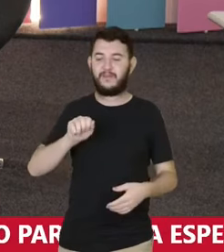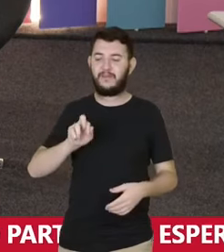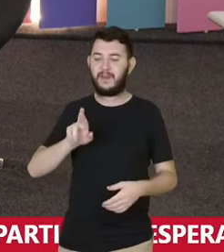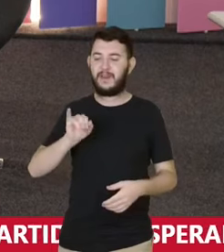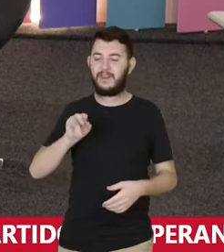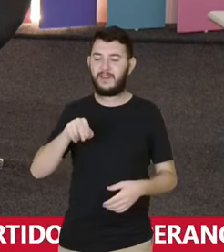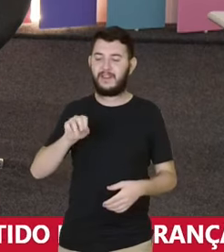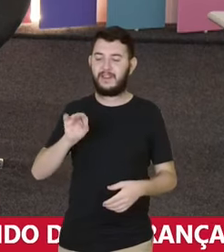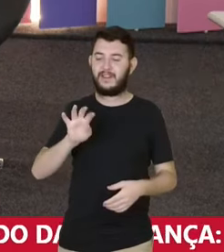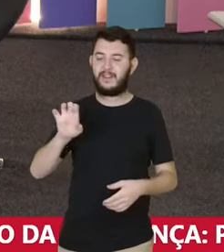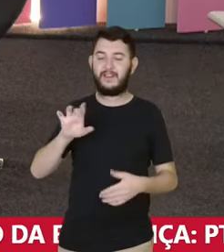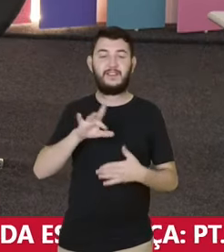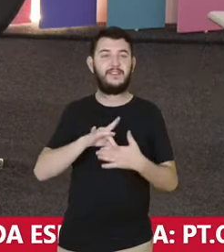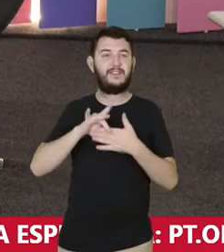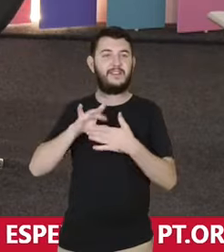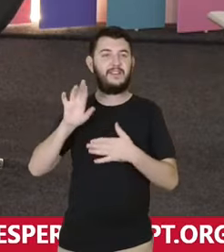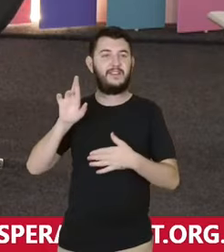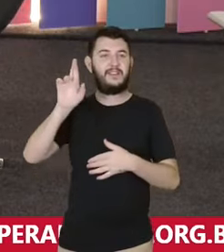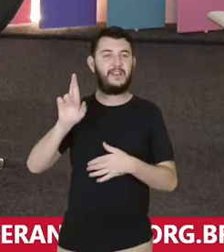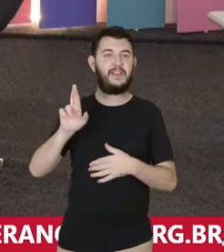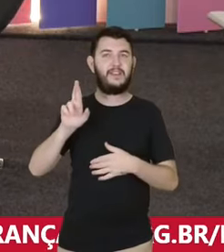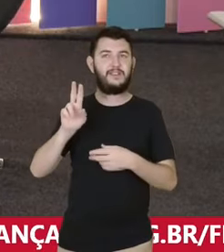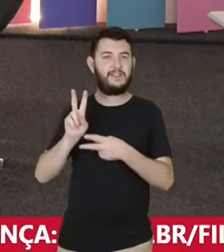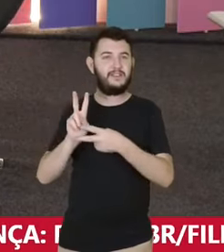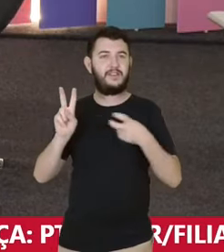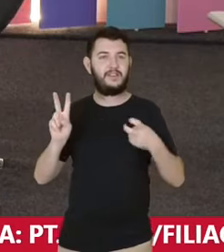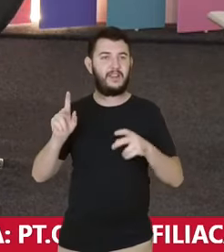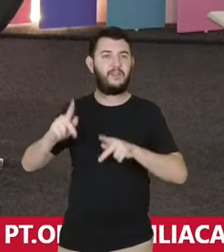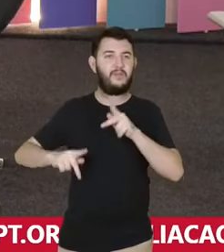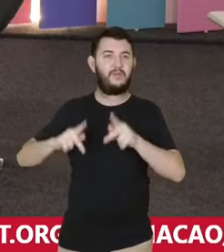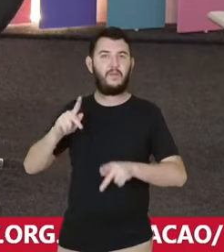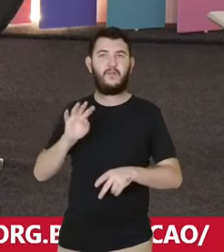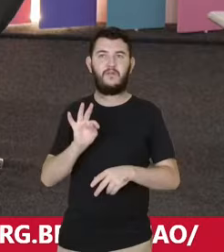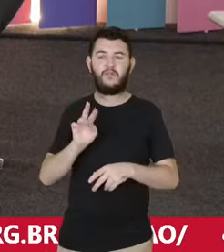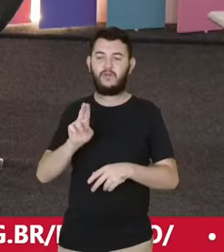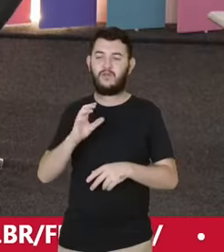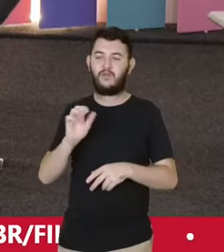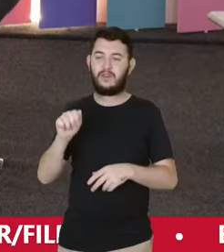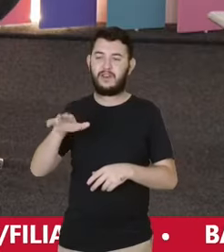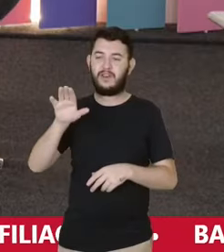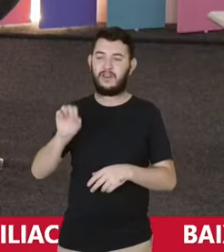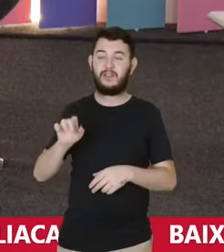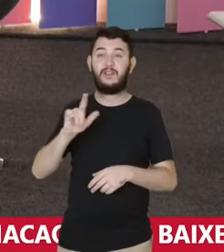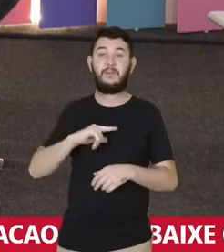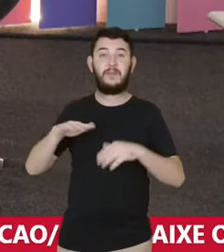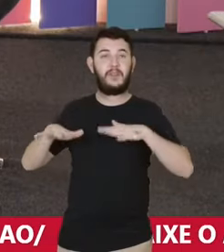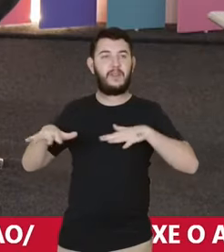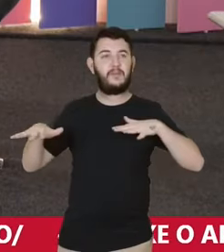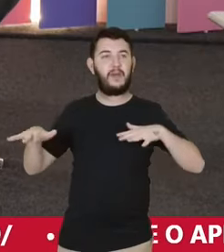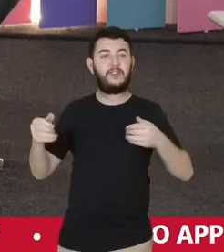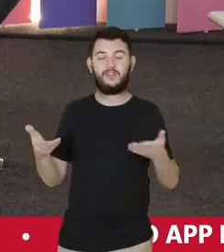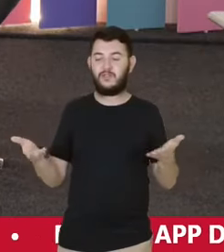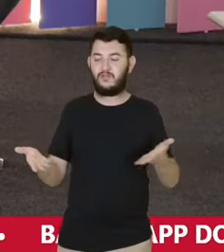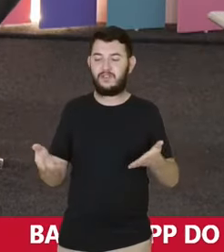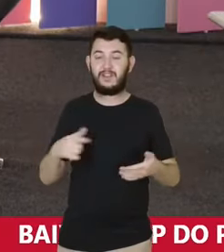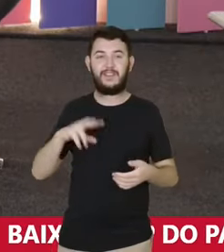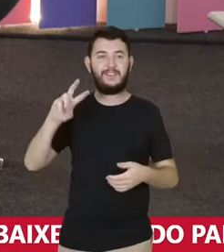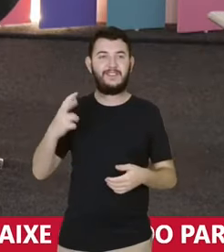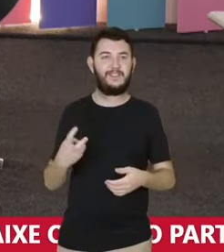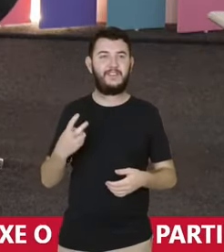Almeida, liderança indígena do povo tucano, que está em Brasília. A marcha acontece hoje, já tem 5.000 mulheres indígenas nas